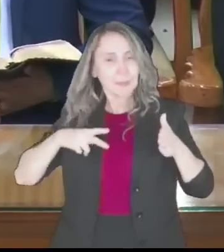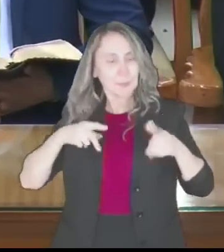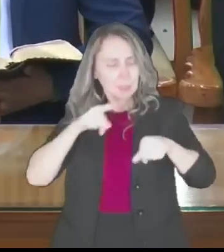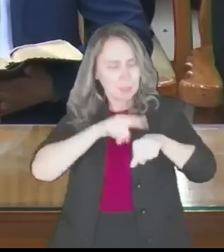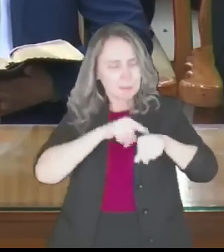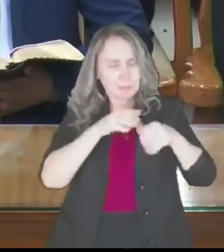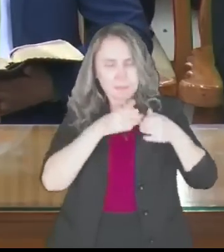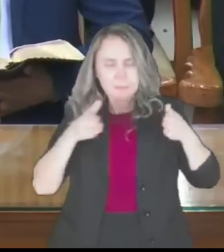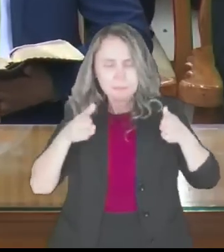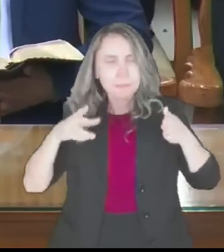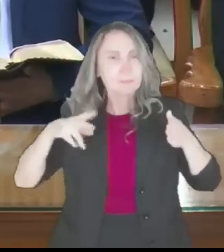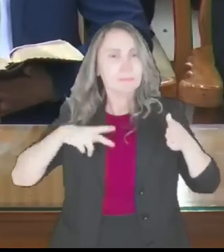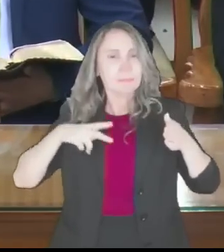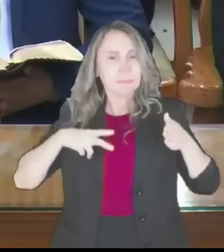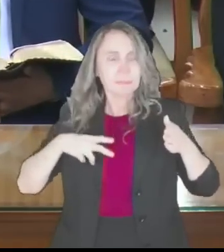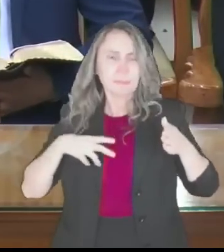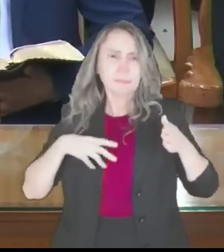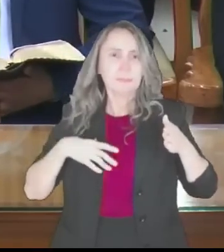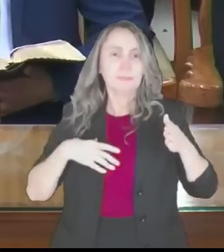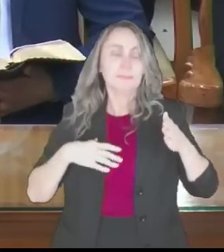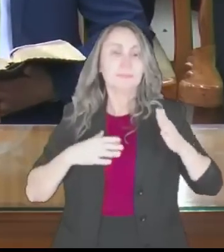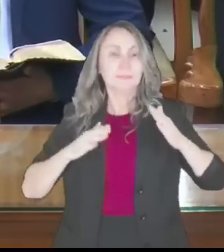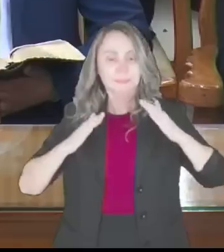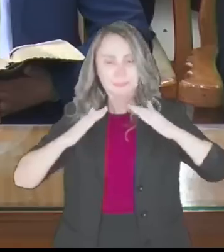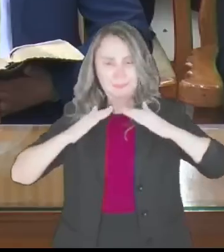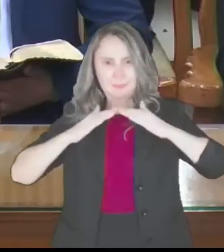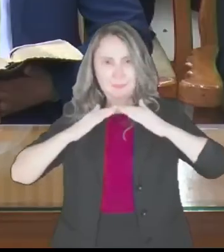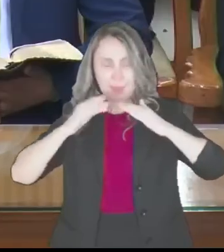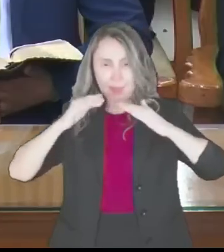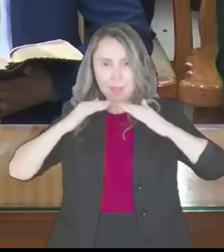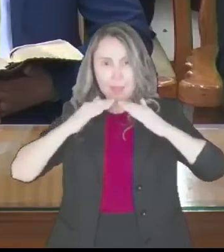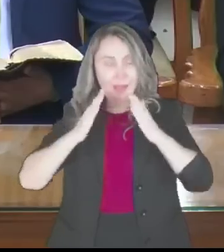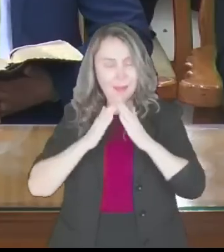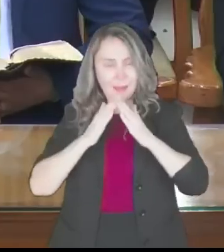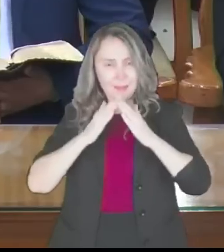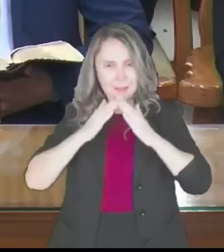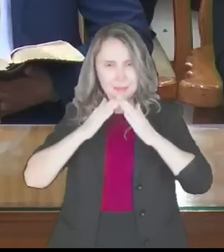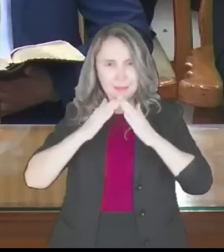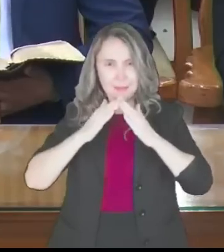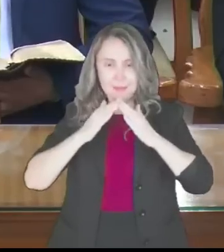Eles não ficam só na casa, eles sobem à câmara.